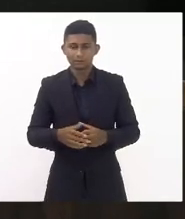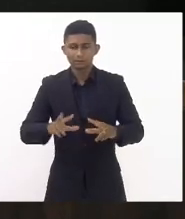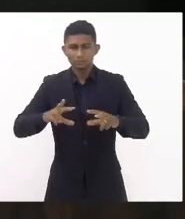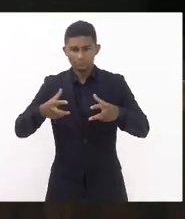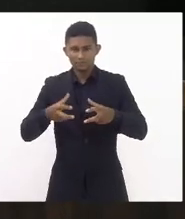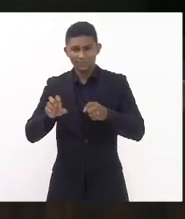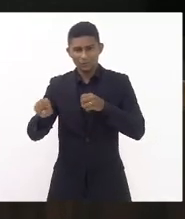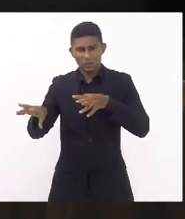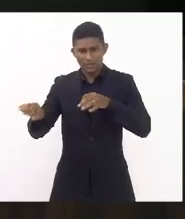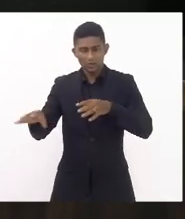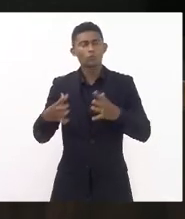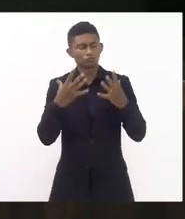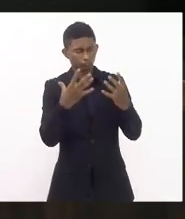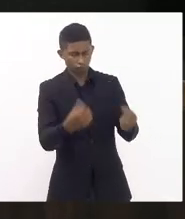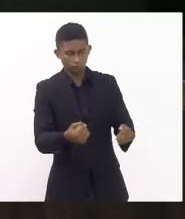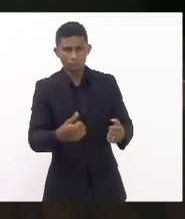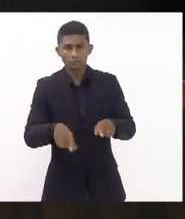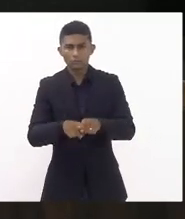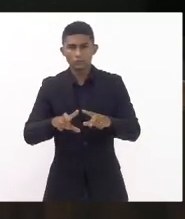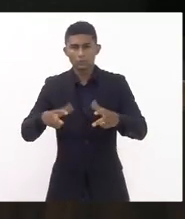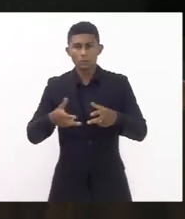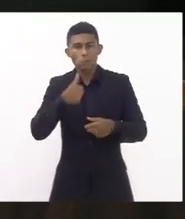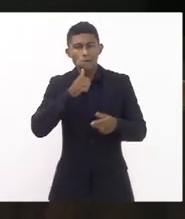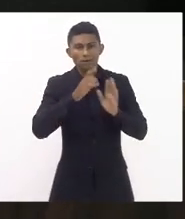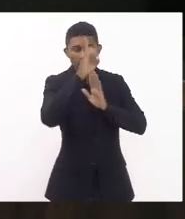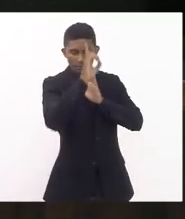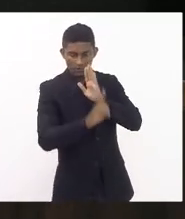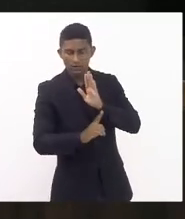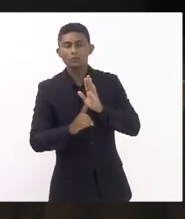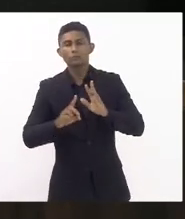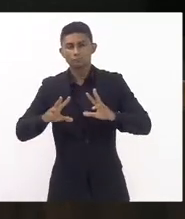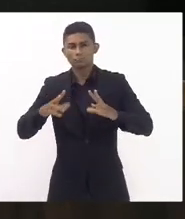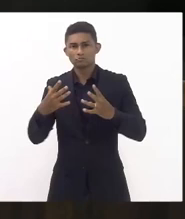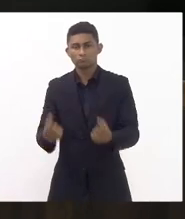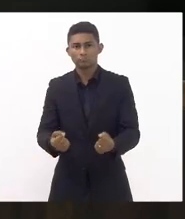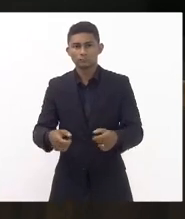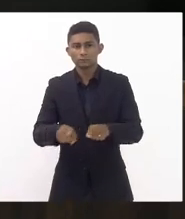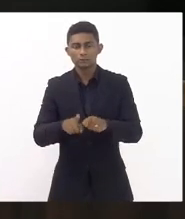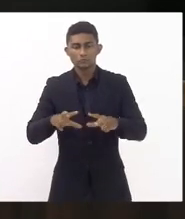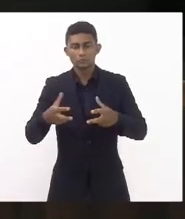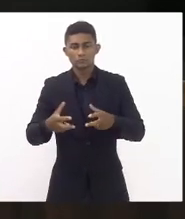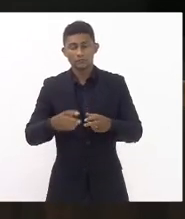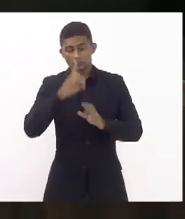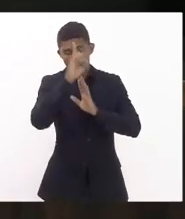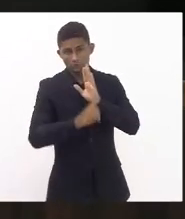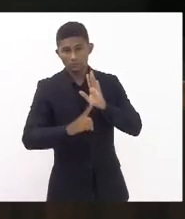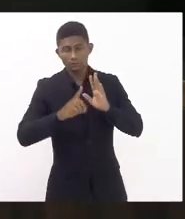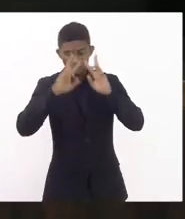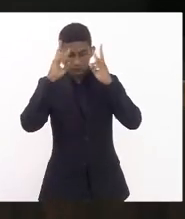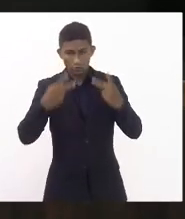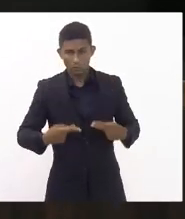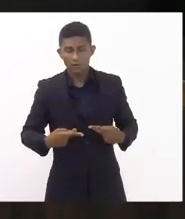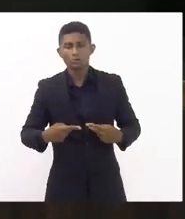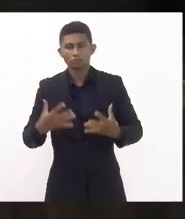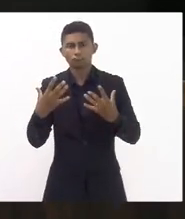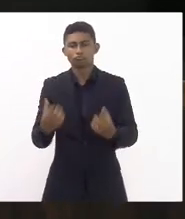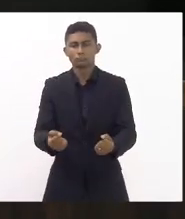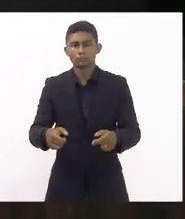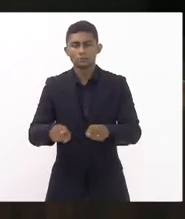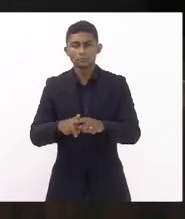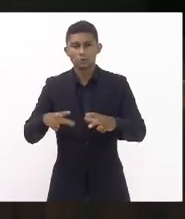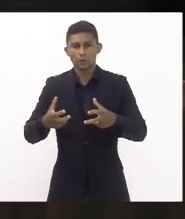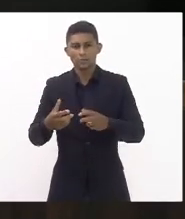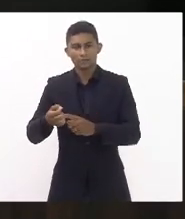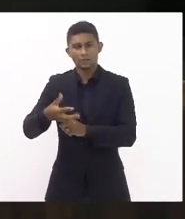educação favorável, de defesa do direito da mulher favorável, de defesa dos direitos humanos e cidadania favorável, de ciência e